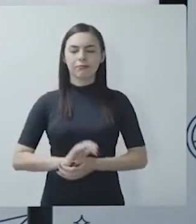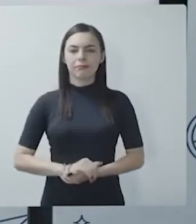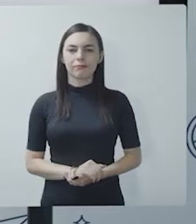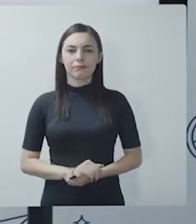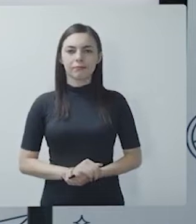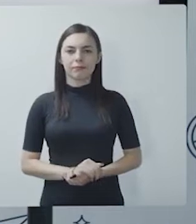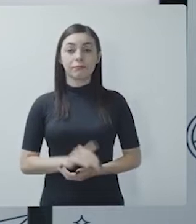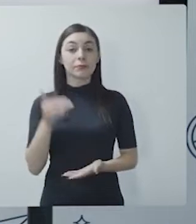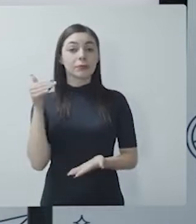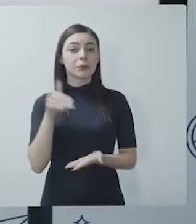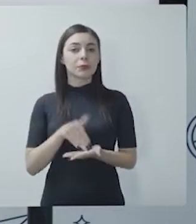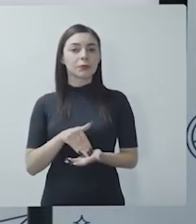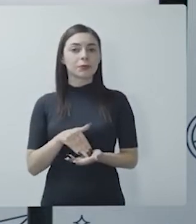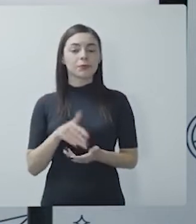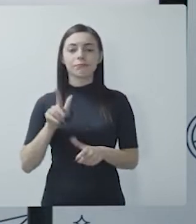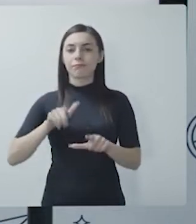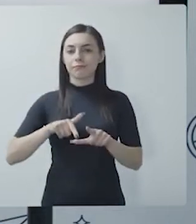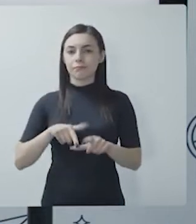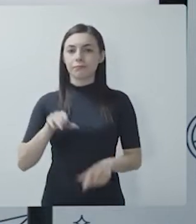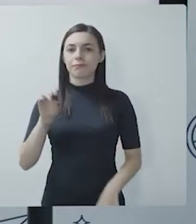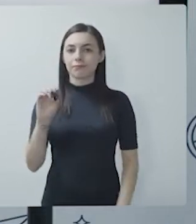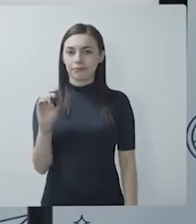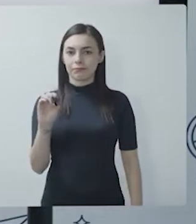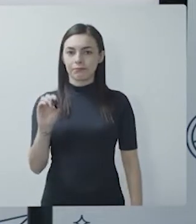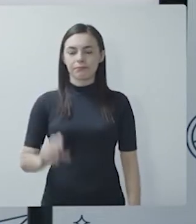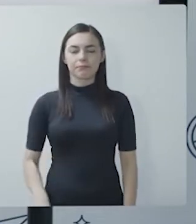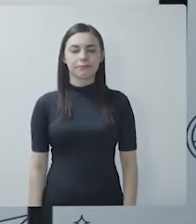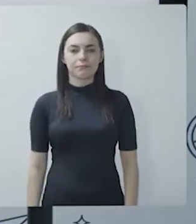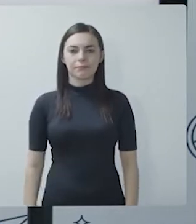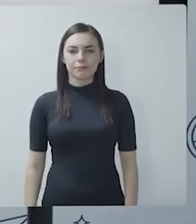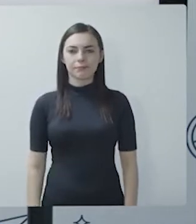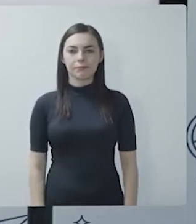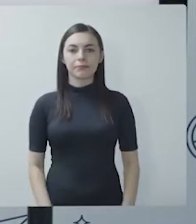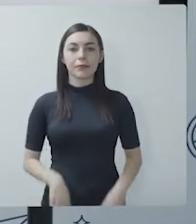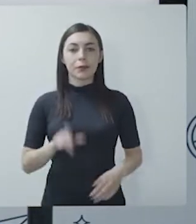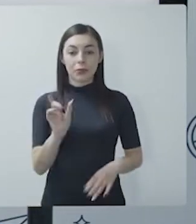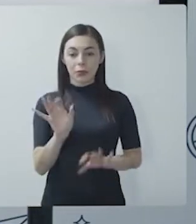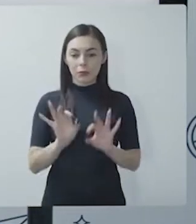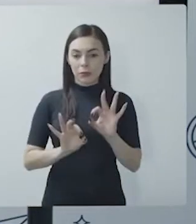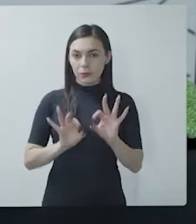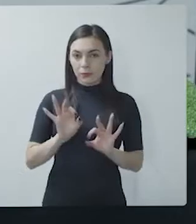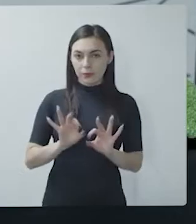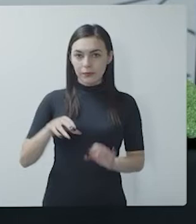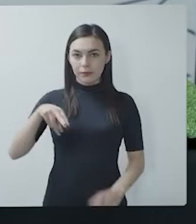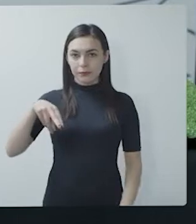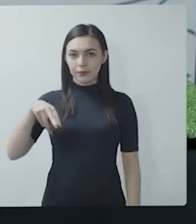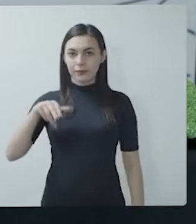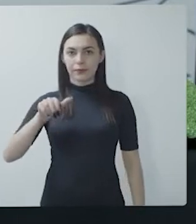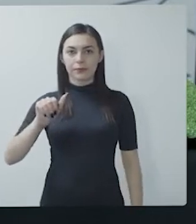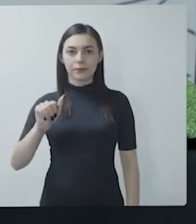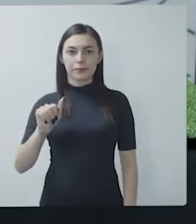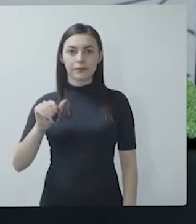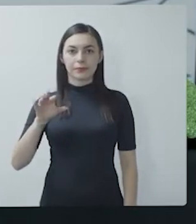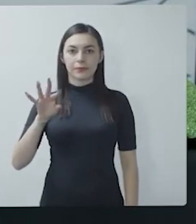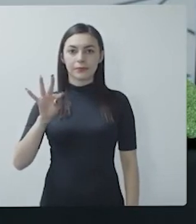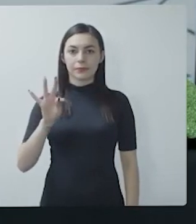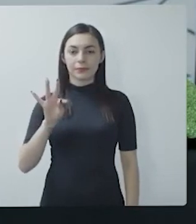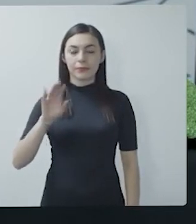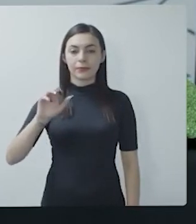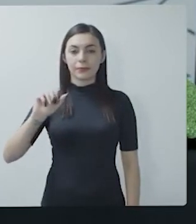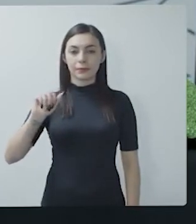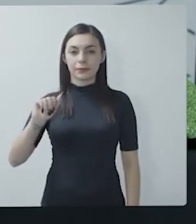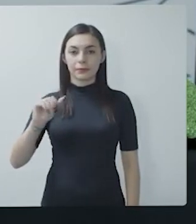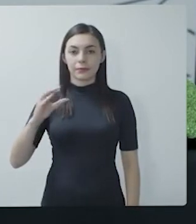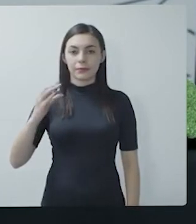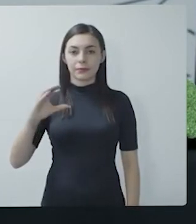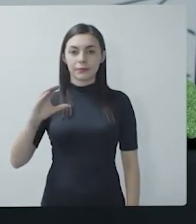E por último, a letra O. Então formamos a palavra natação.